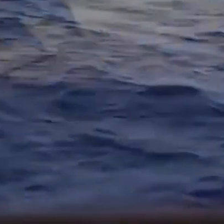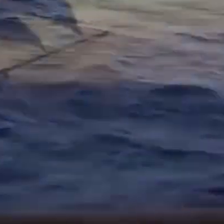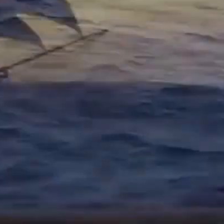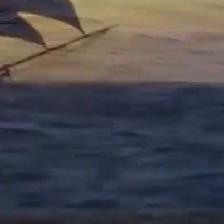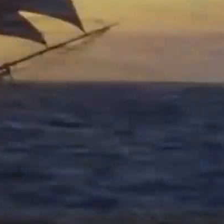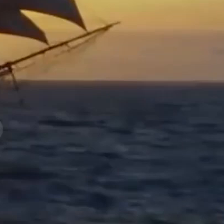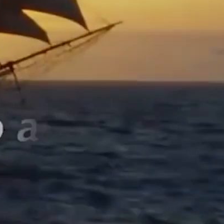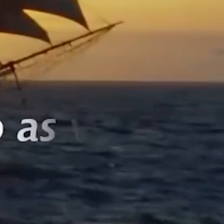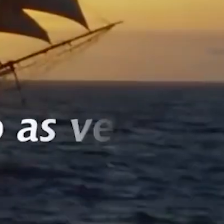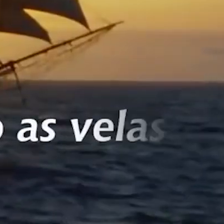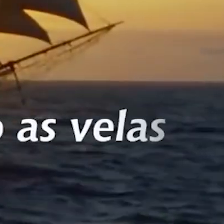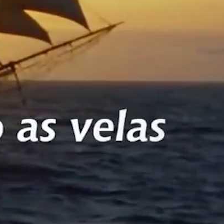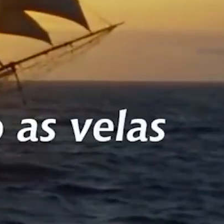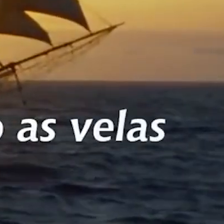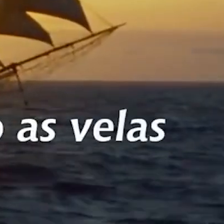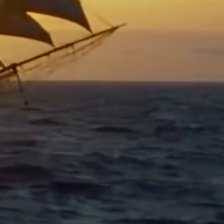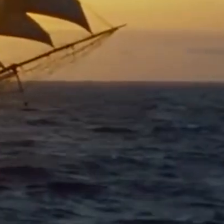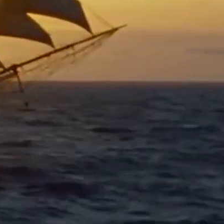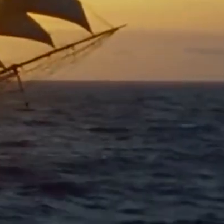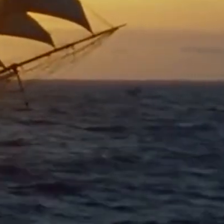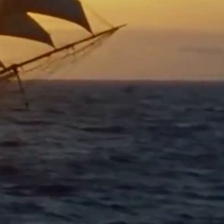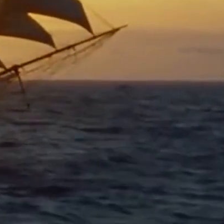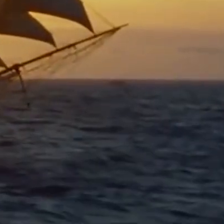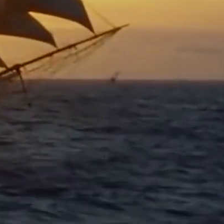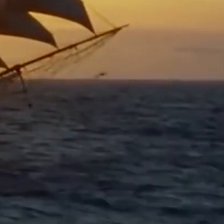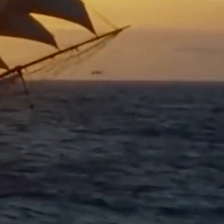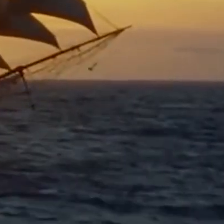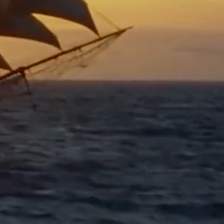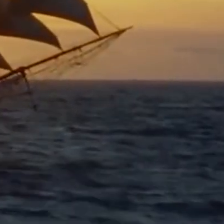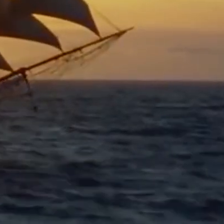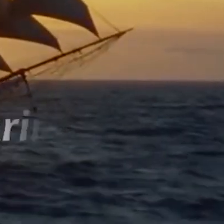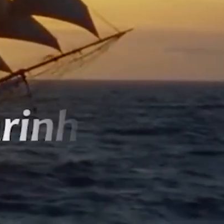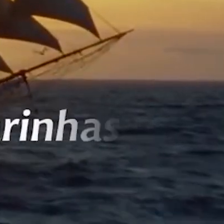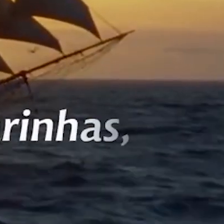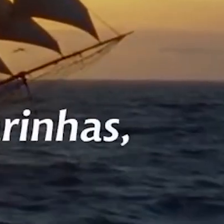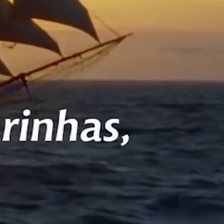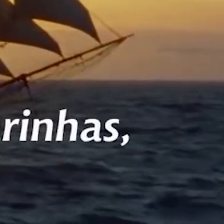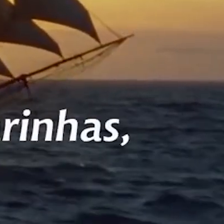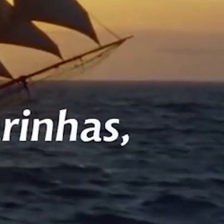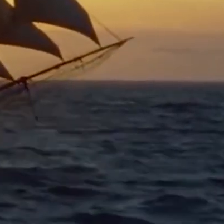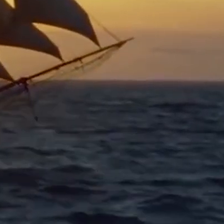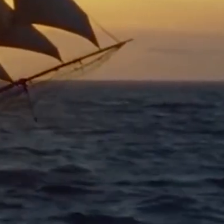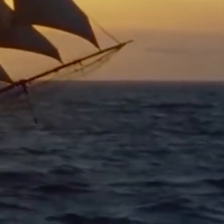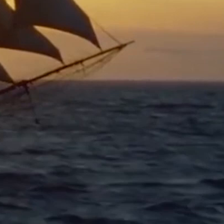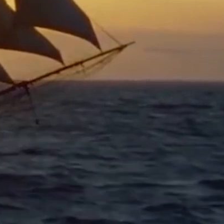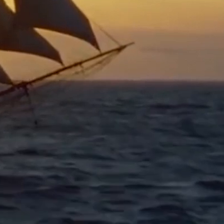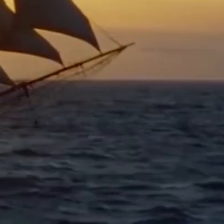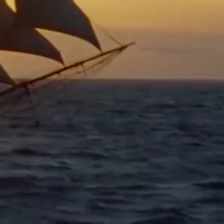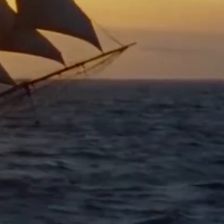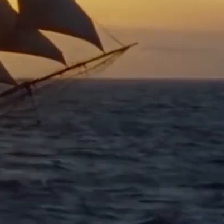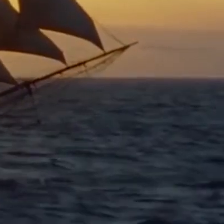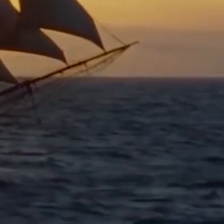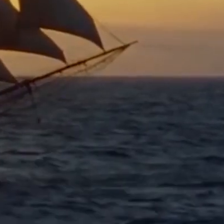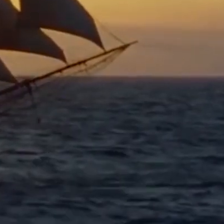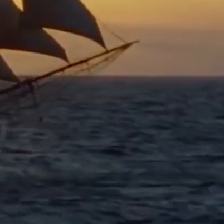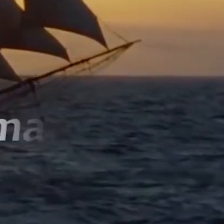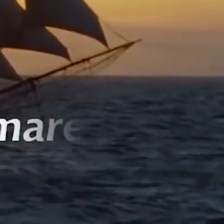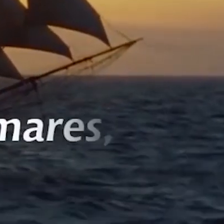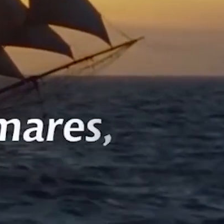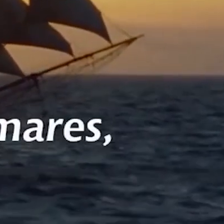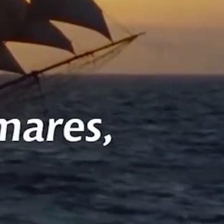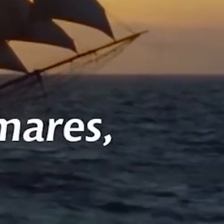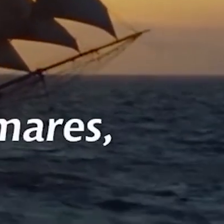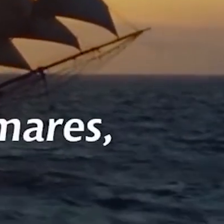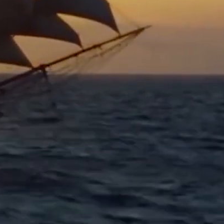em pleno mar. Abrindo as velas ao quente arfar das virações marinhas, veleiro brigue corre a flor